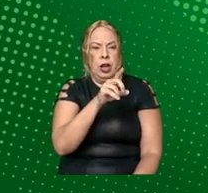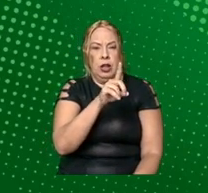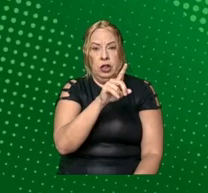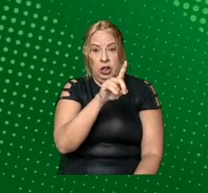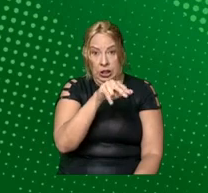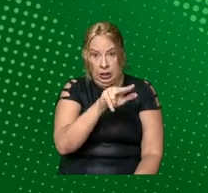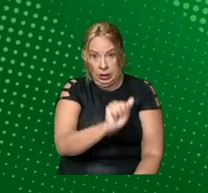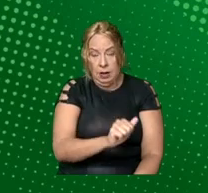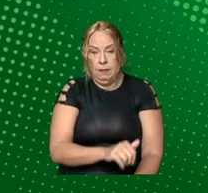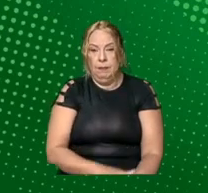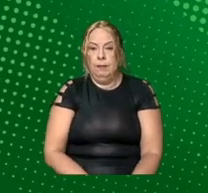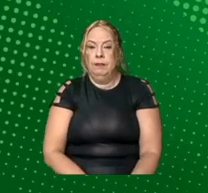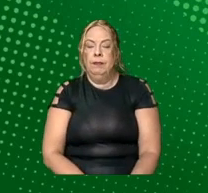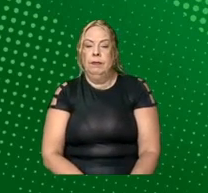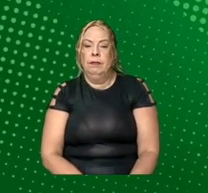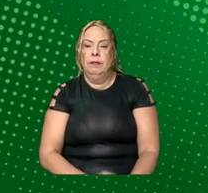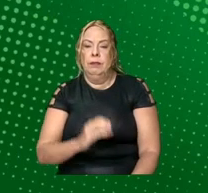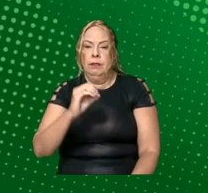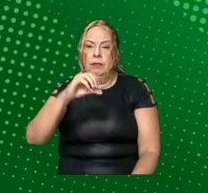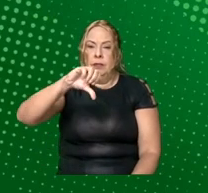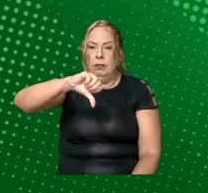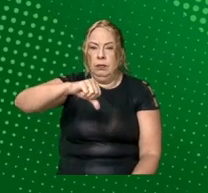aí, vamos lá com